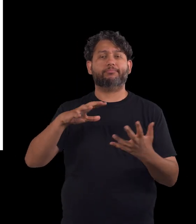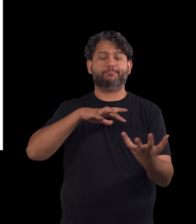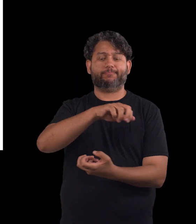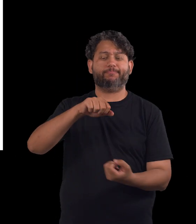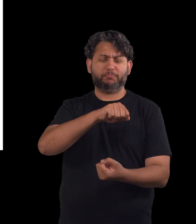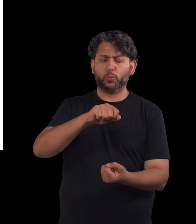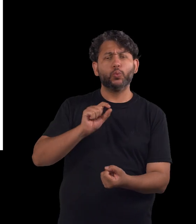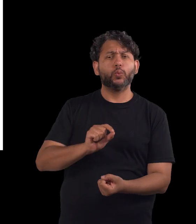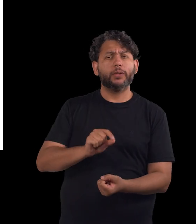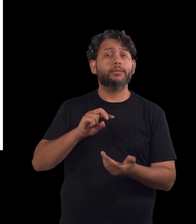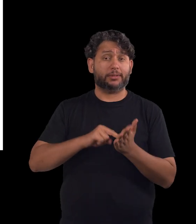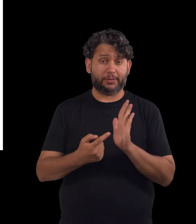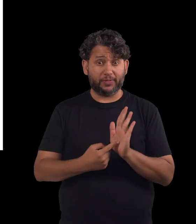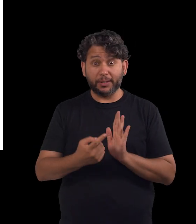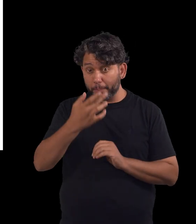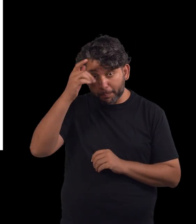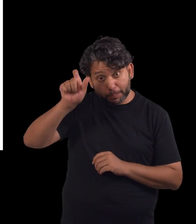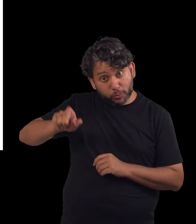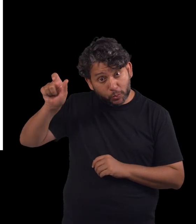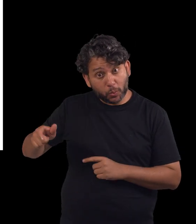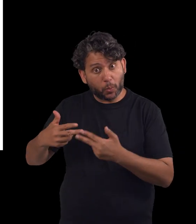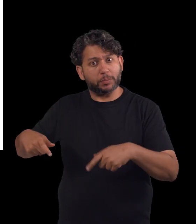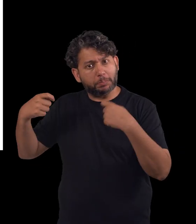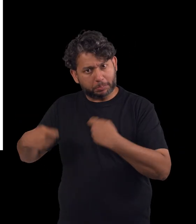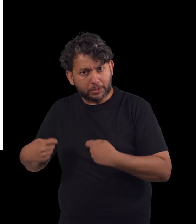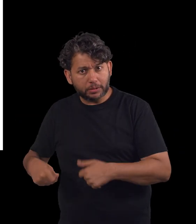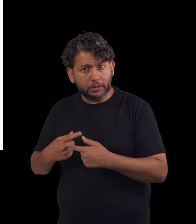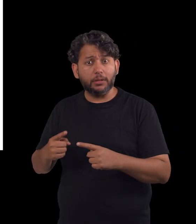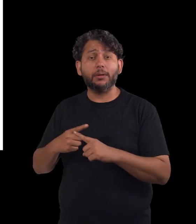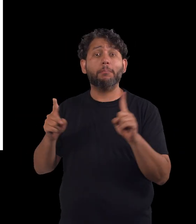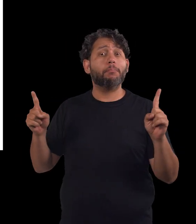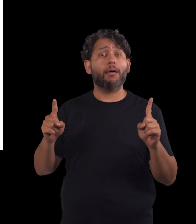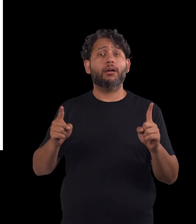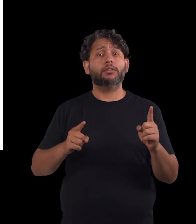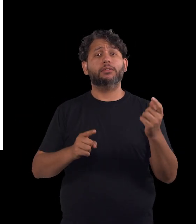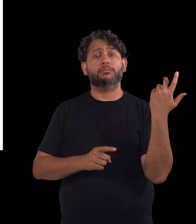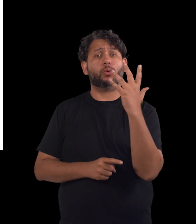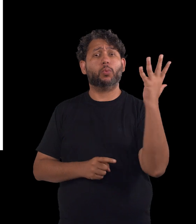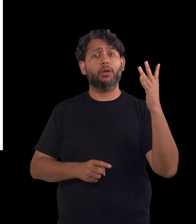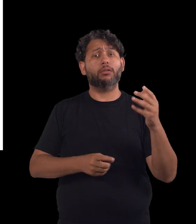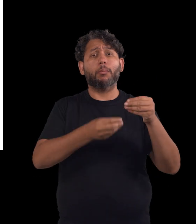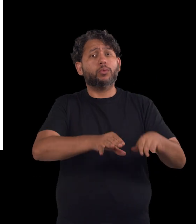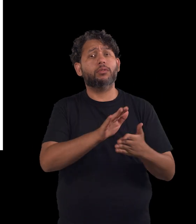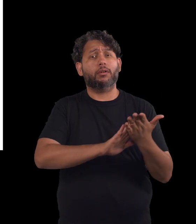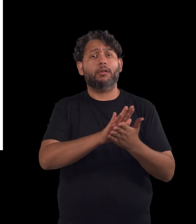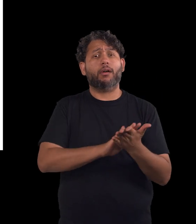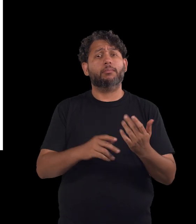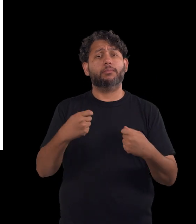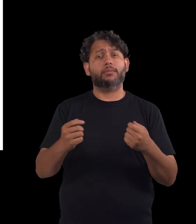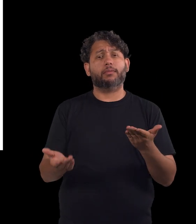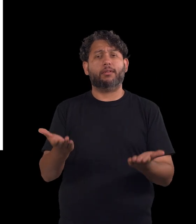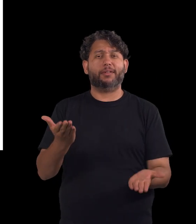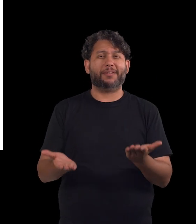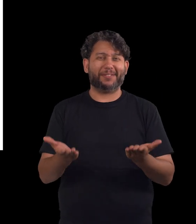sustentabilidade. Ser sustentável significa atender às necessidades do presente sem destruir a base natural que garante a vida